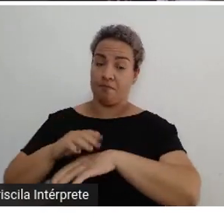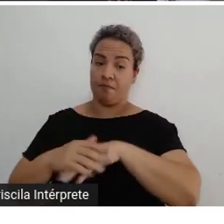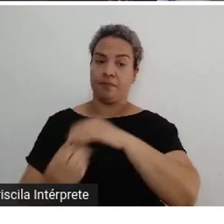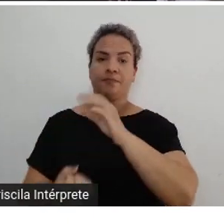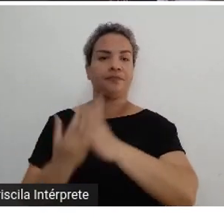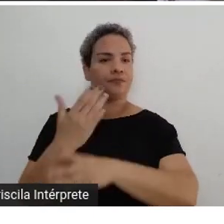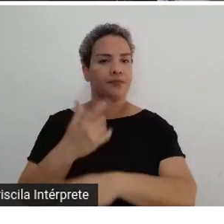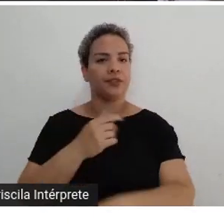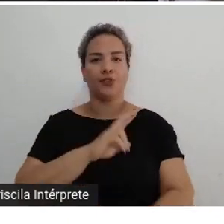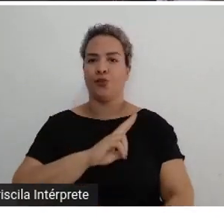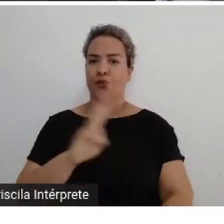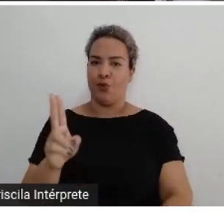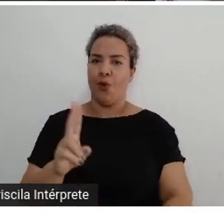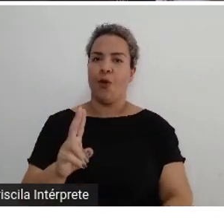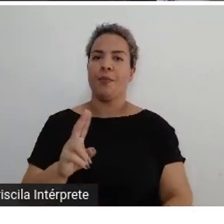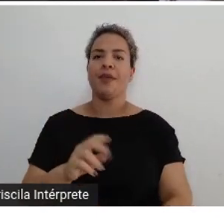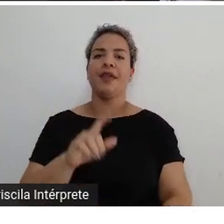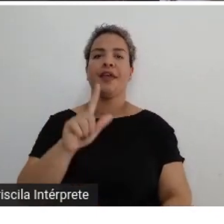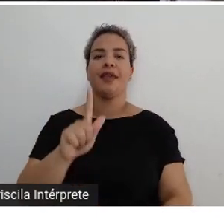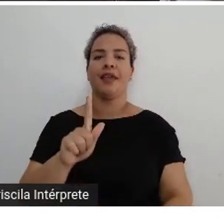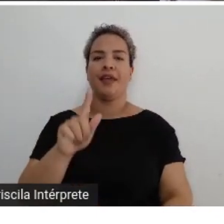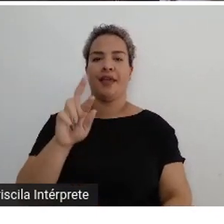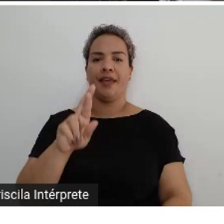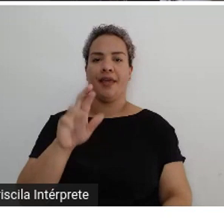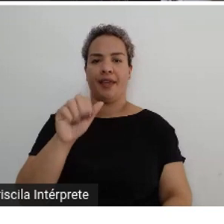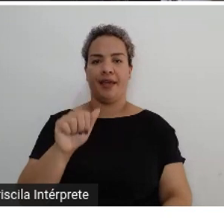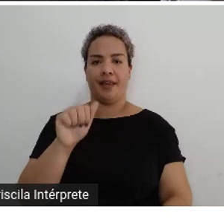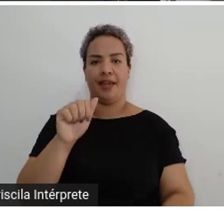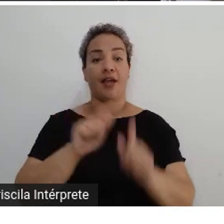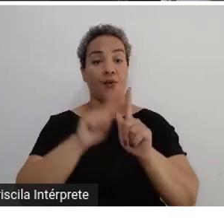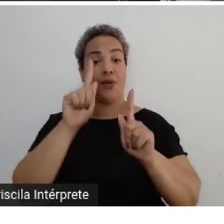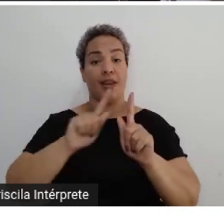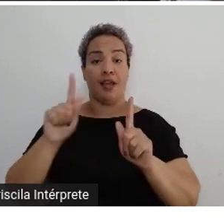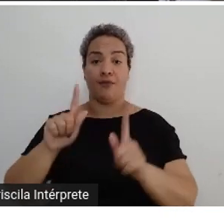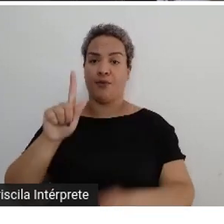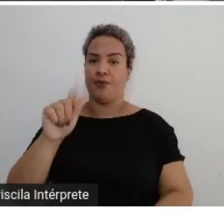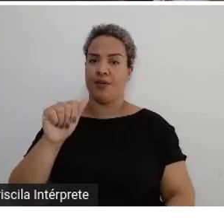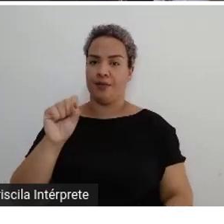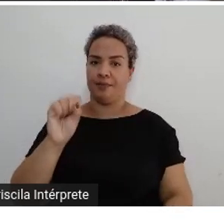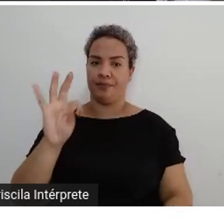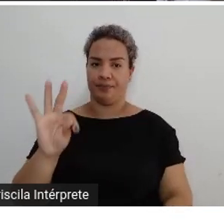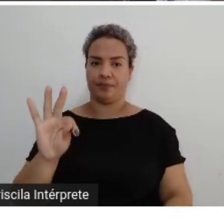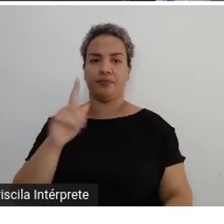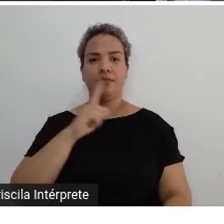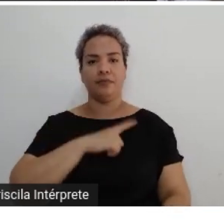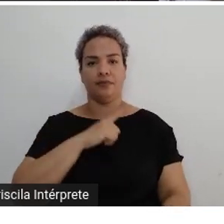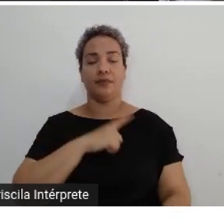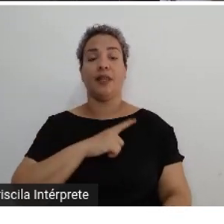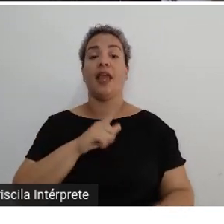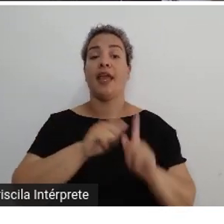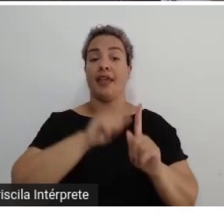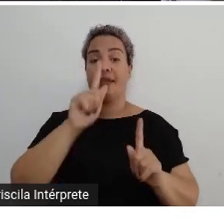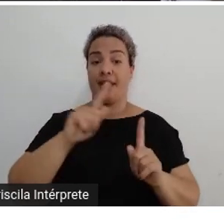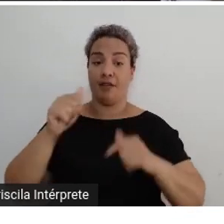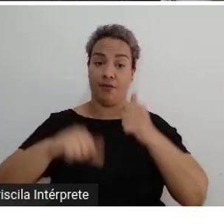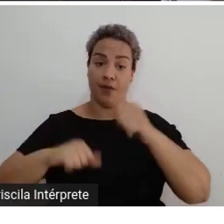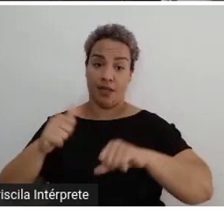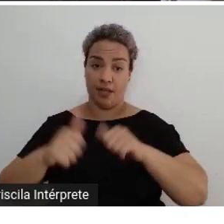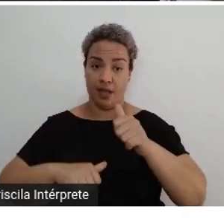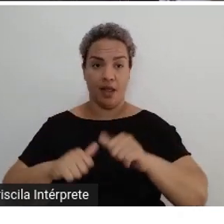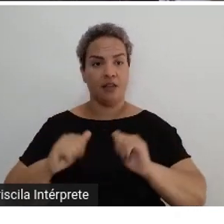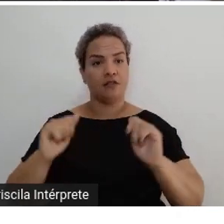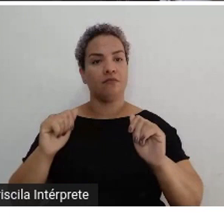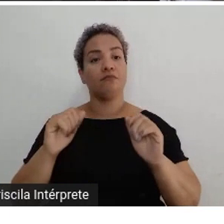dar meu nome para ela, gráfico GASTE, né? O GASTE indicaria aí o gráfico para análise do status